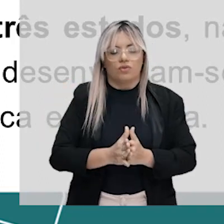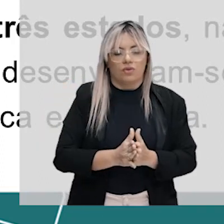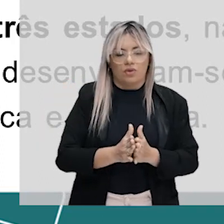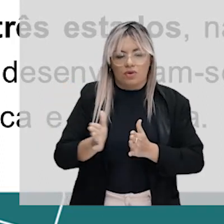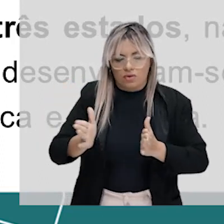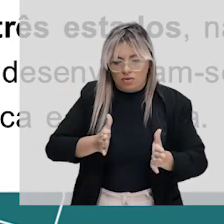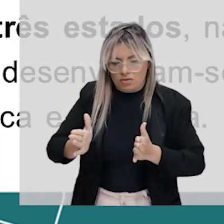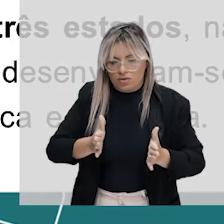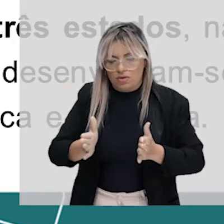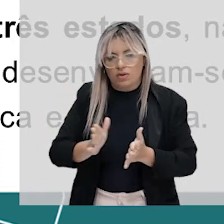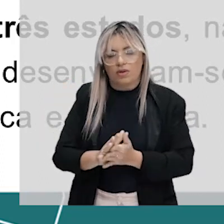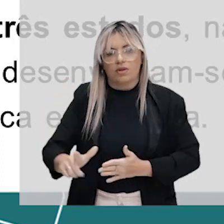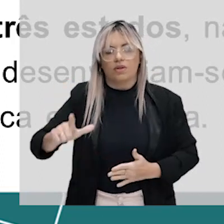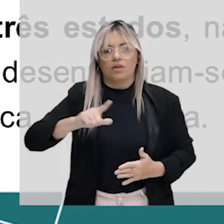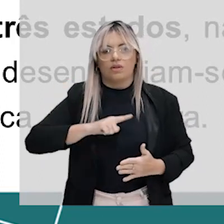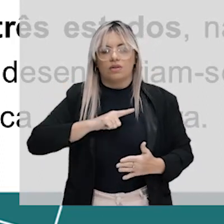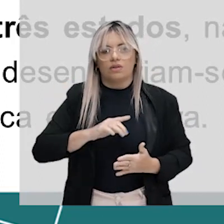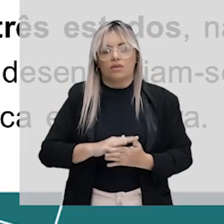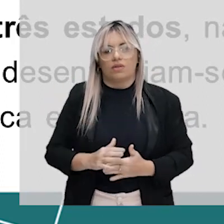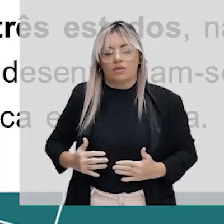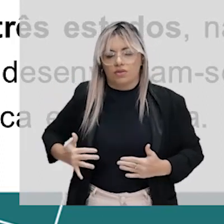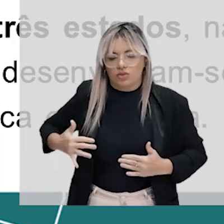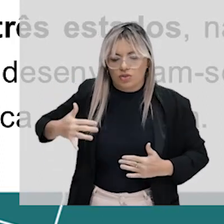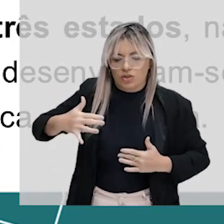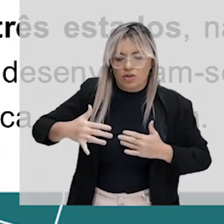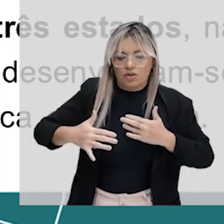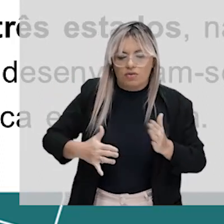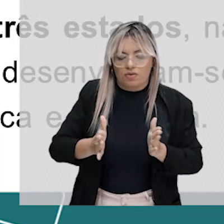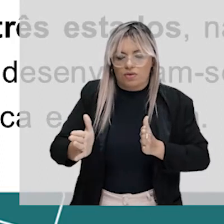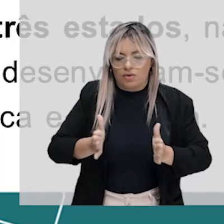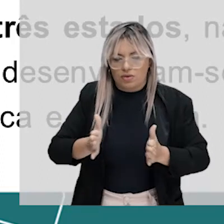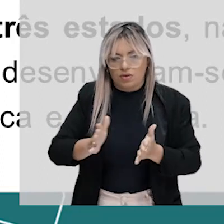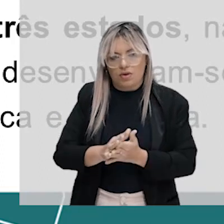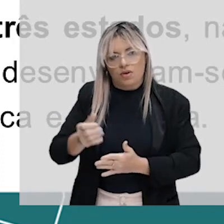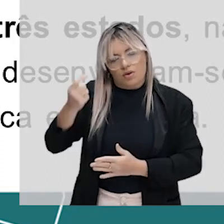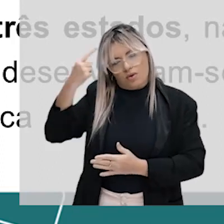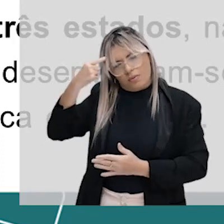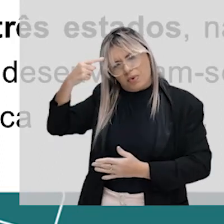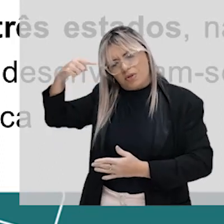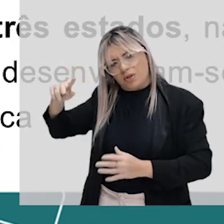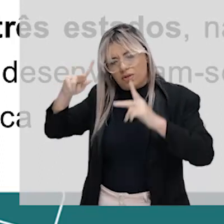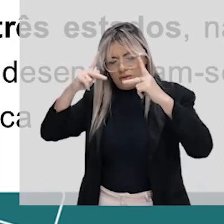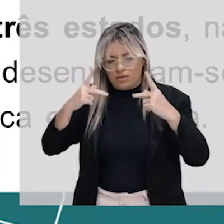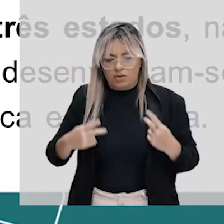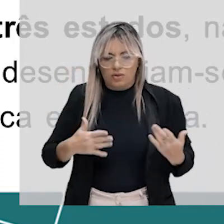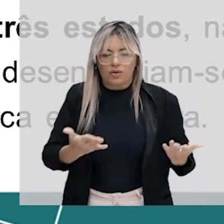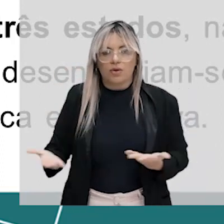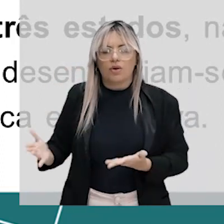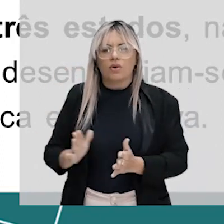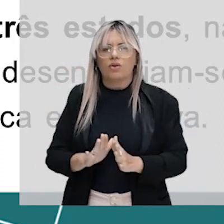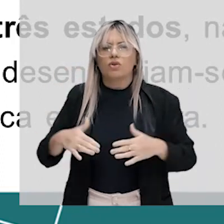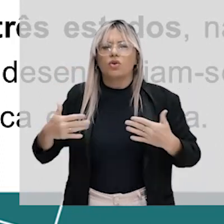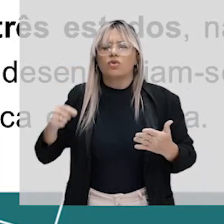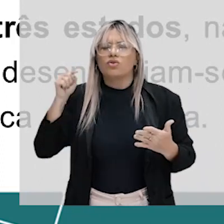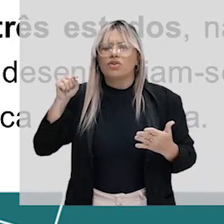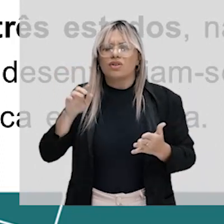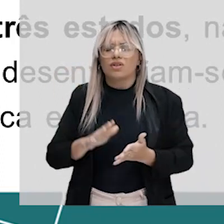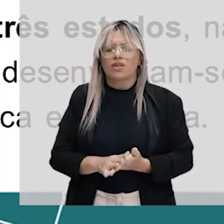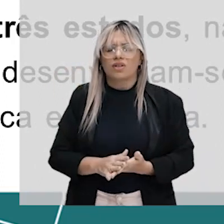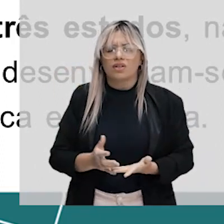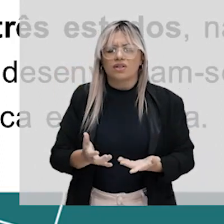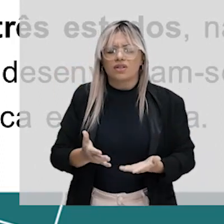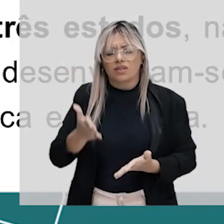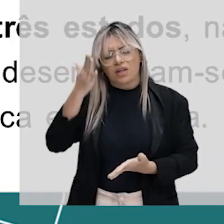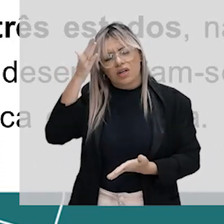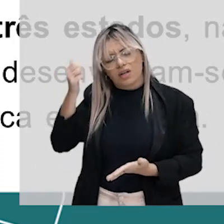Comte, existem fases de evolução do pensamento humano. Da onde que Comte tirou essa ideia? Ele